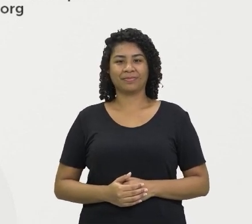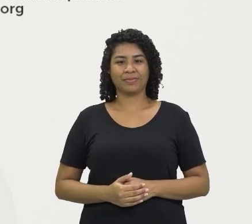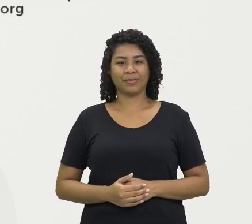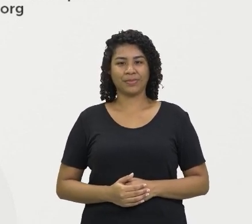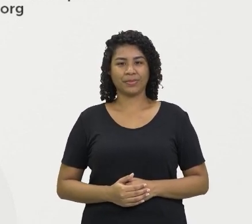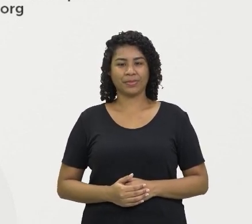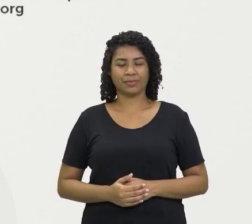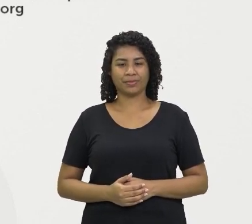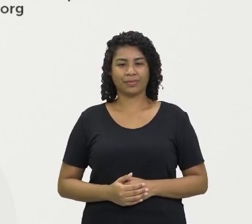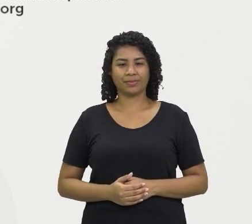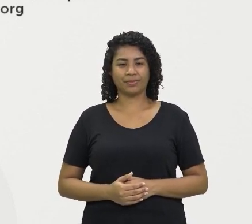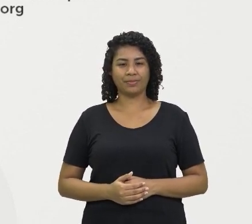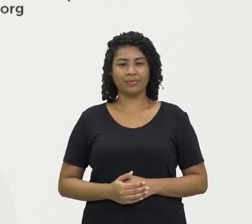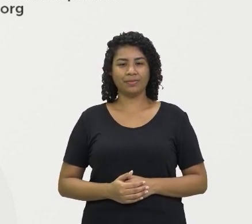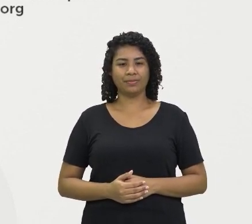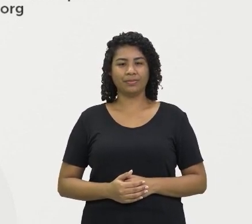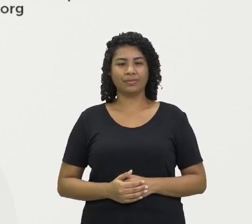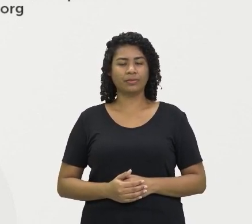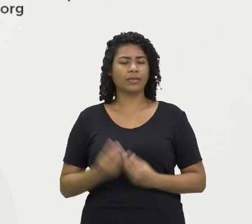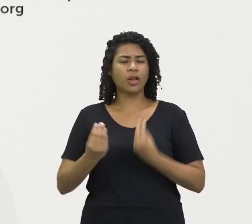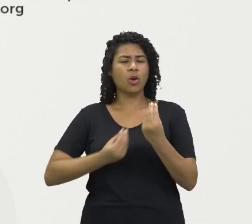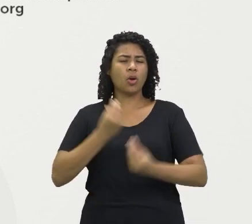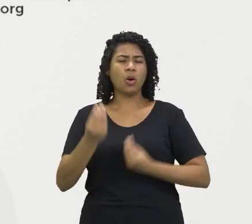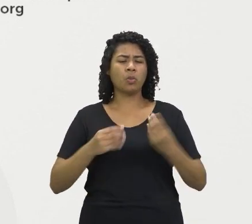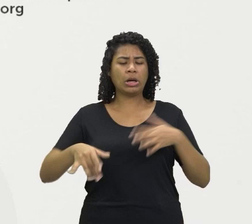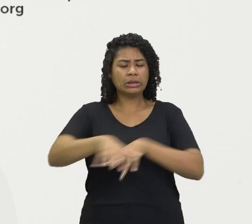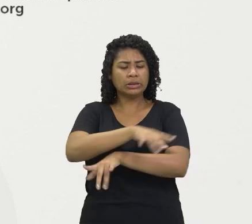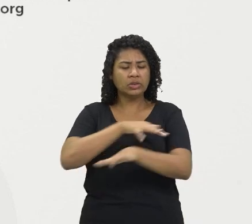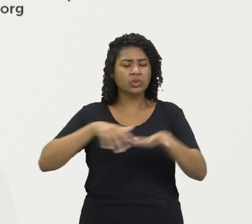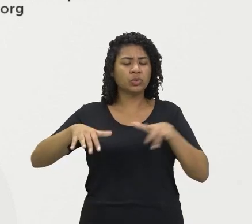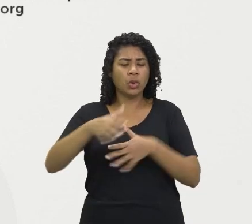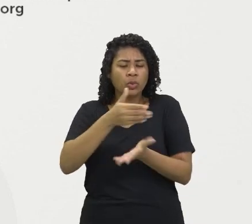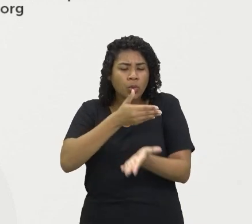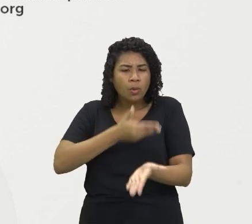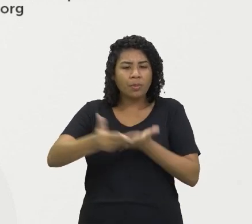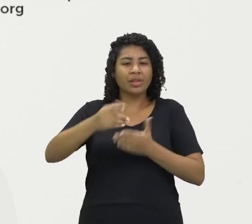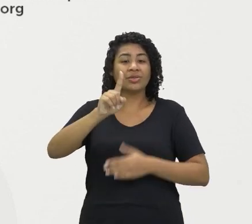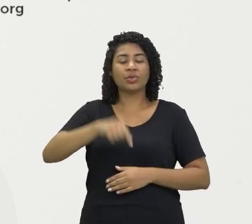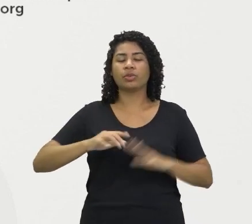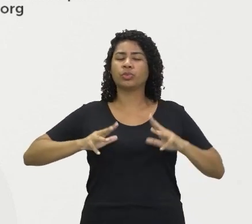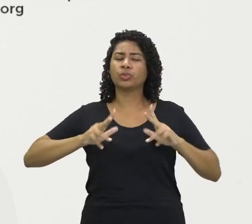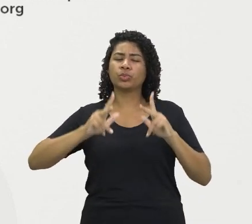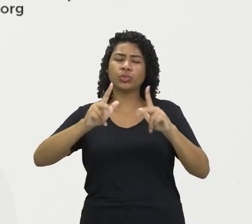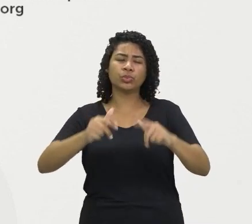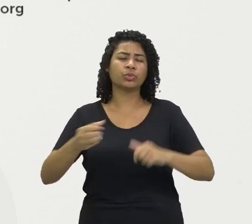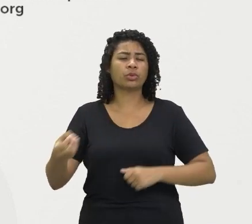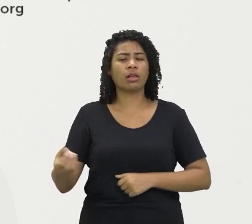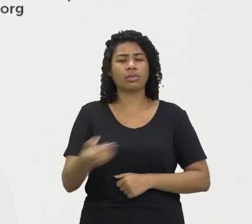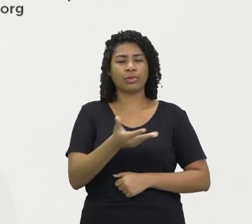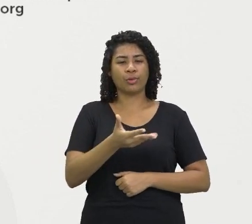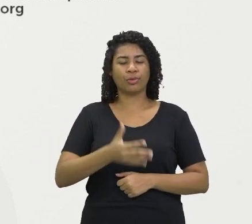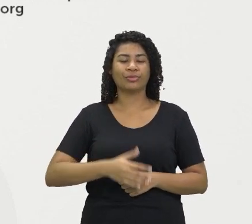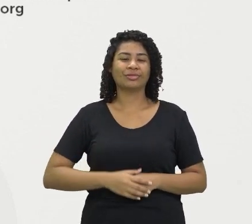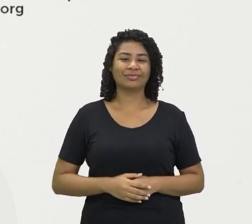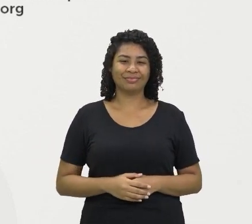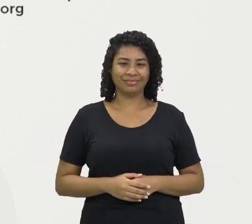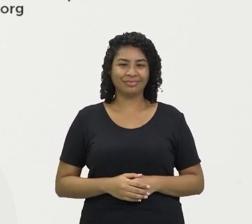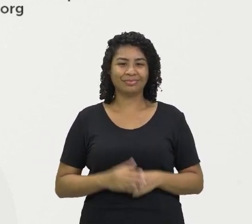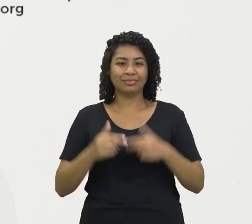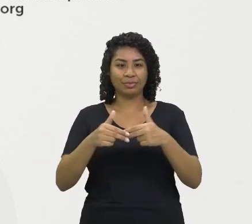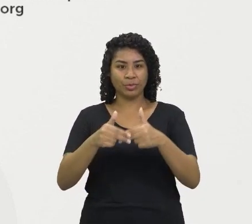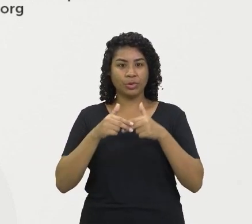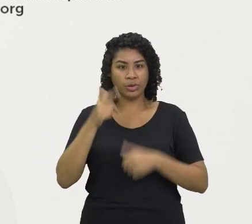Ok? O ritual de iniciação significa um renascimento onde tudo será novo. E o orixá,